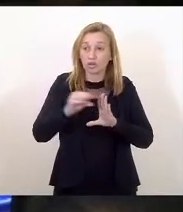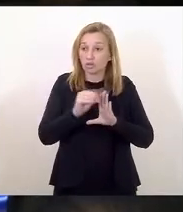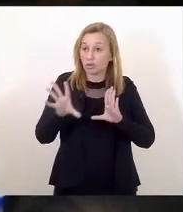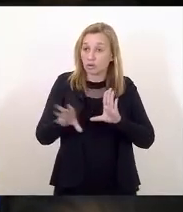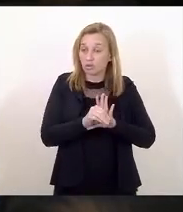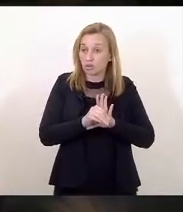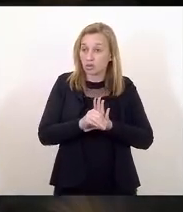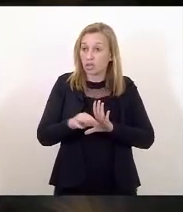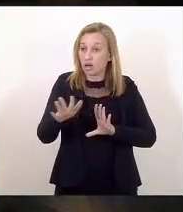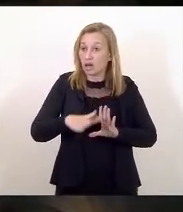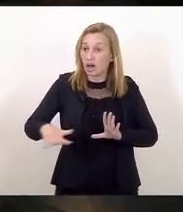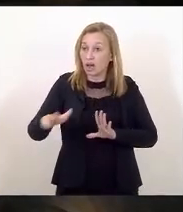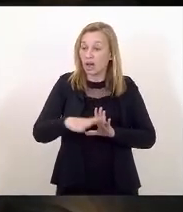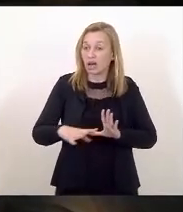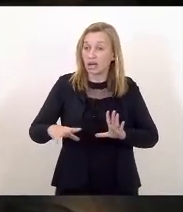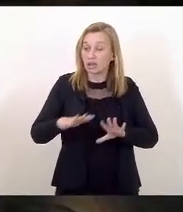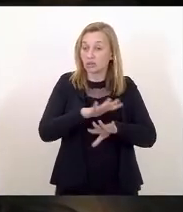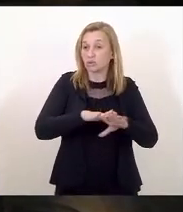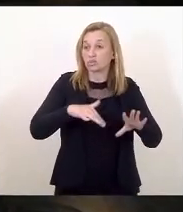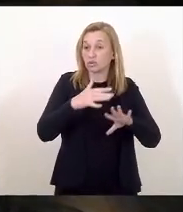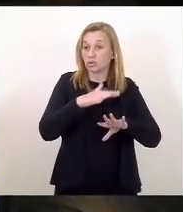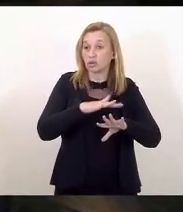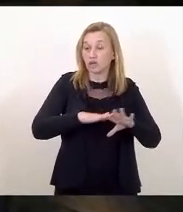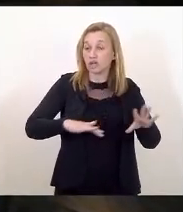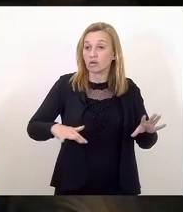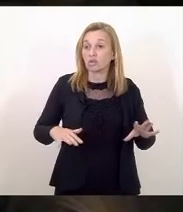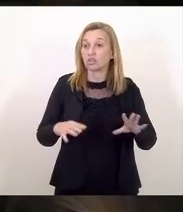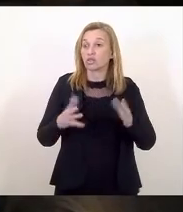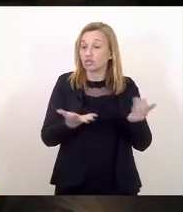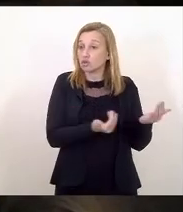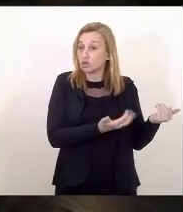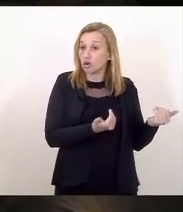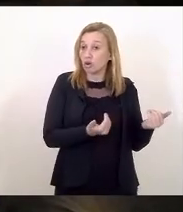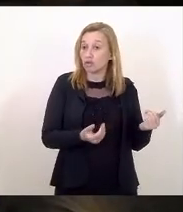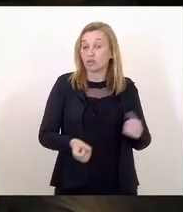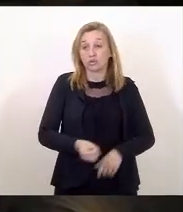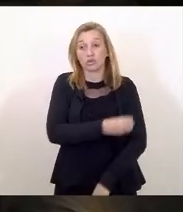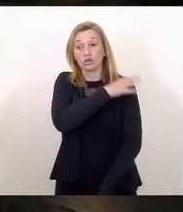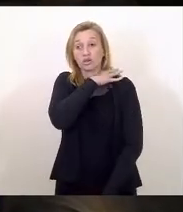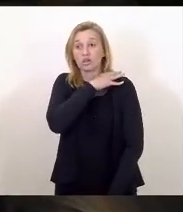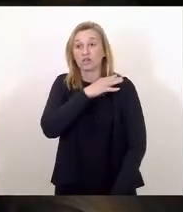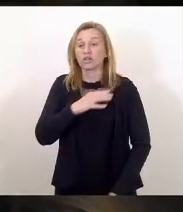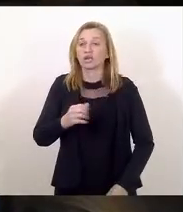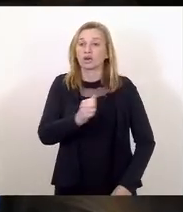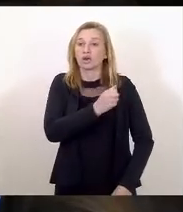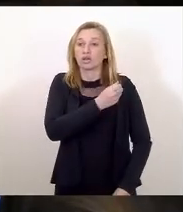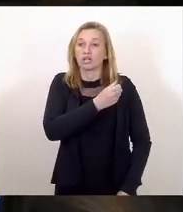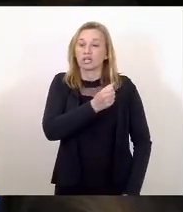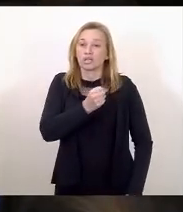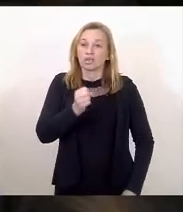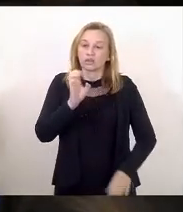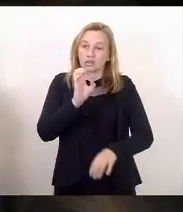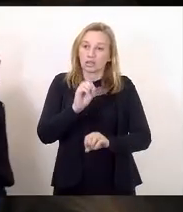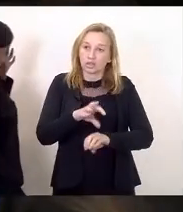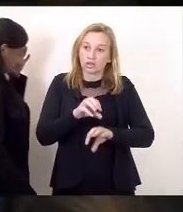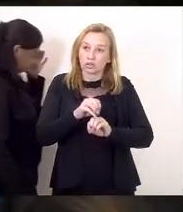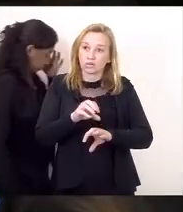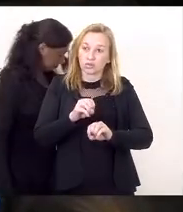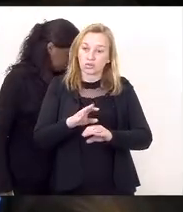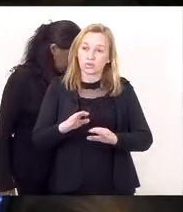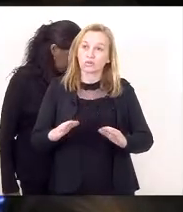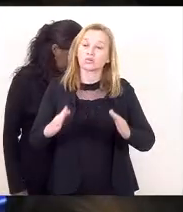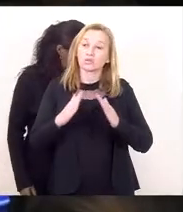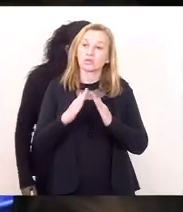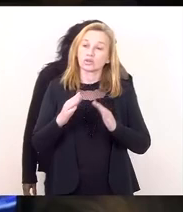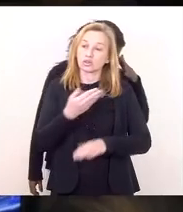do conhecimento do currículo dos jovens e adolescentes que passam pelo ensino médio, que na escola pública tem a única possibilidade de ter acesso a esses bens culturais.